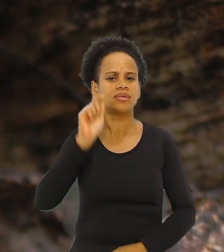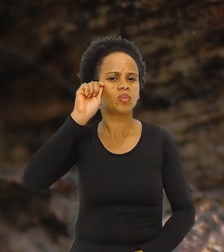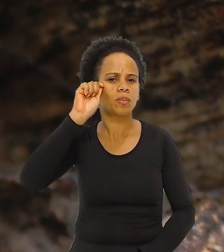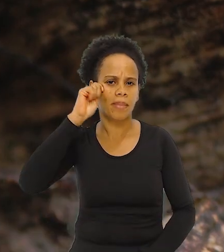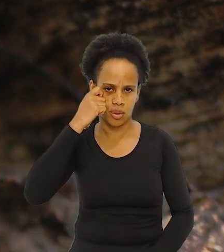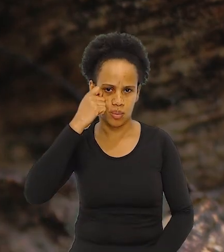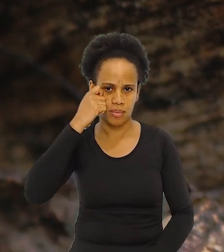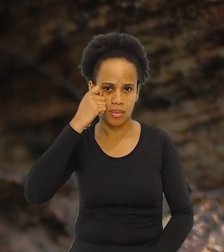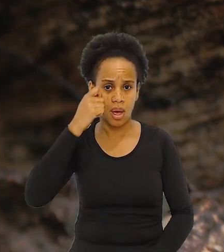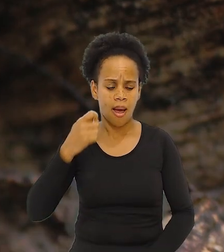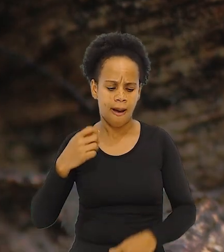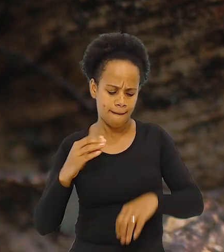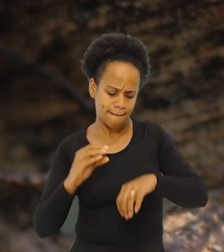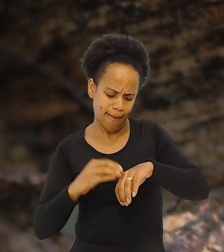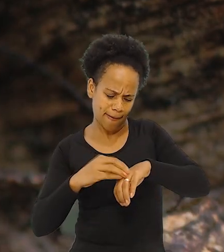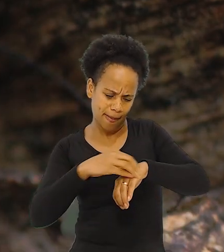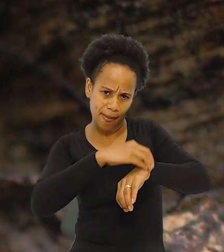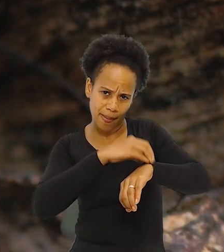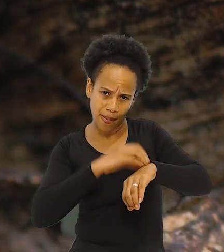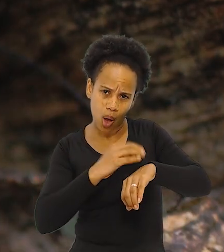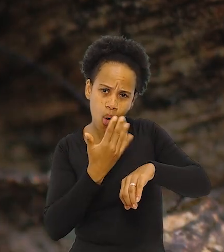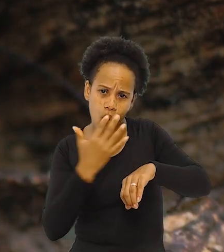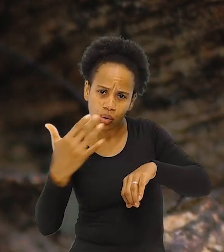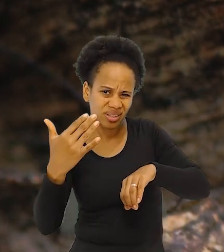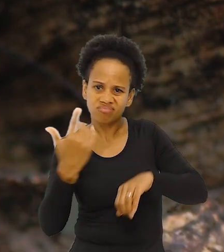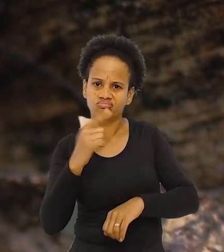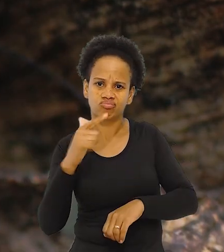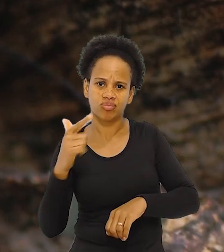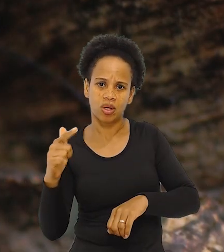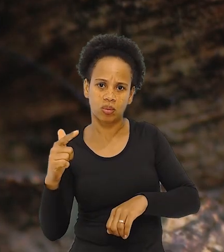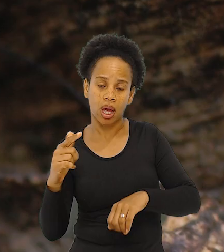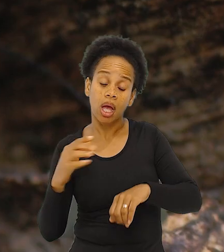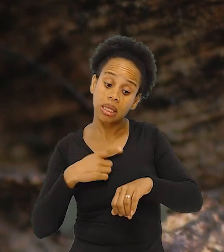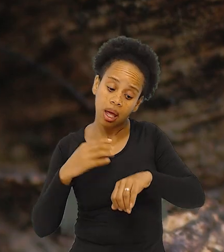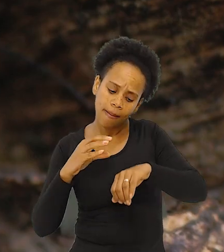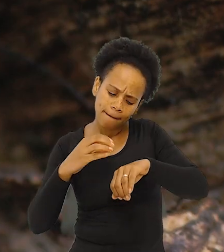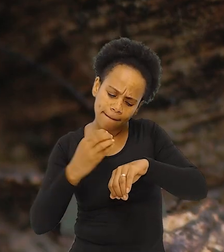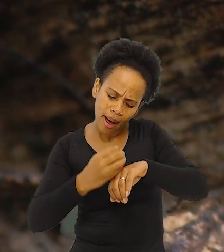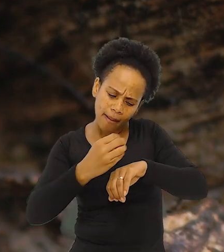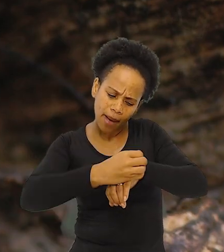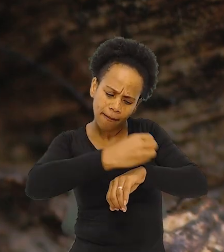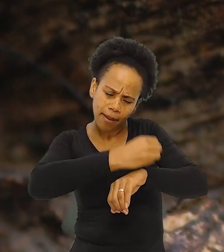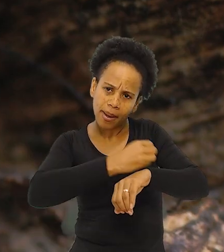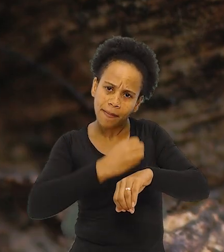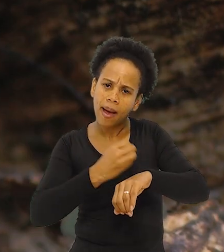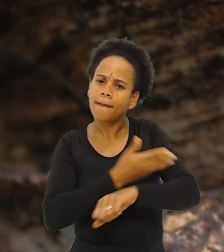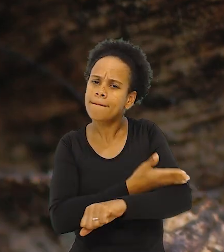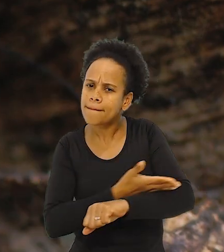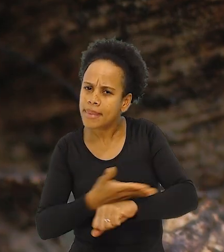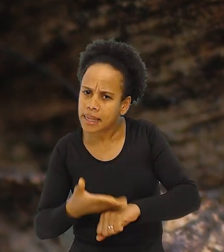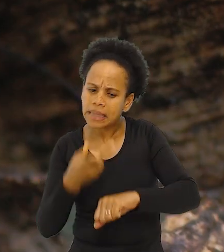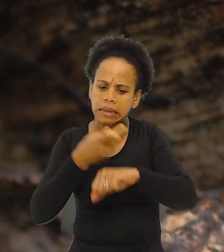negro, sem escamas coloridas, tendo manchas de escamas branco-prateadas típicas